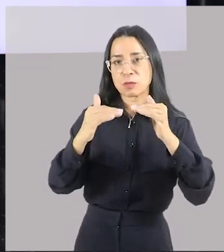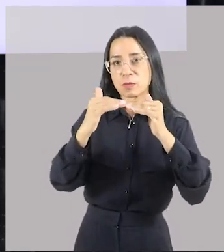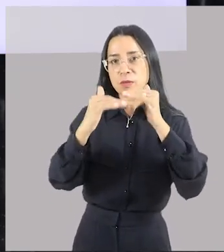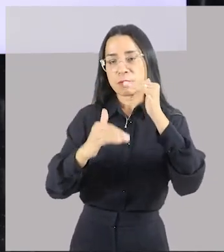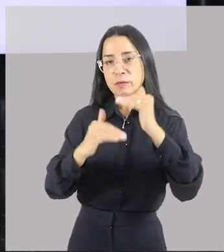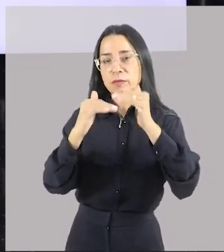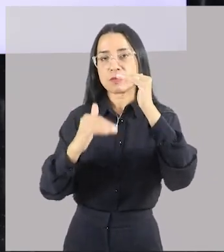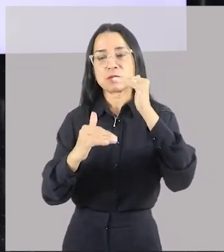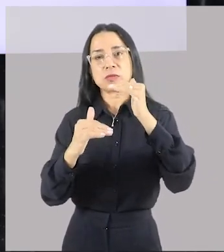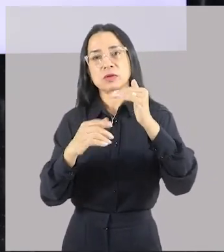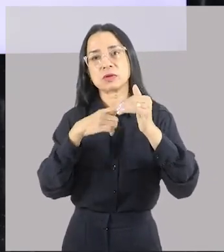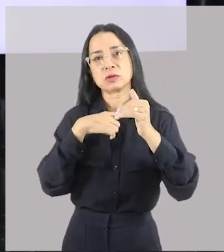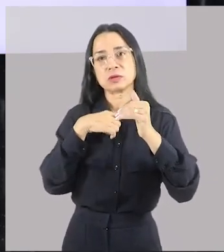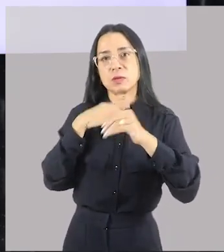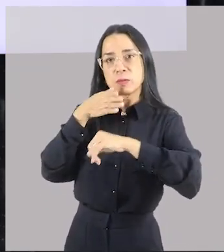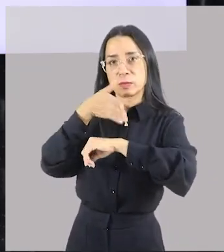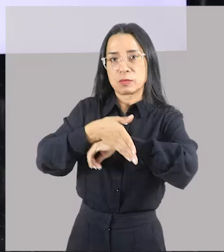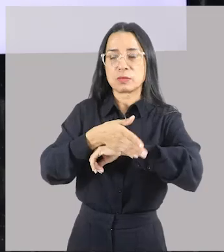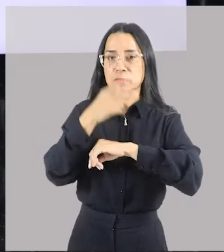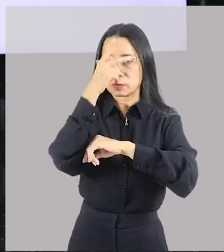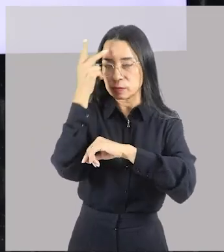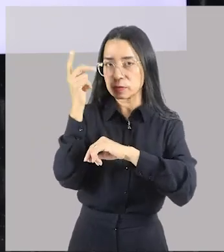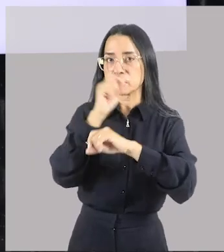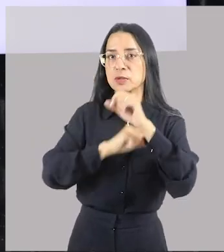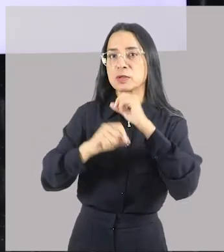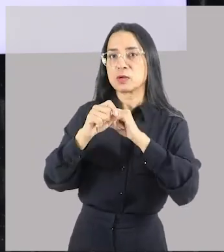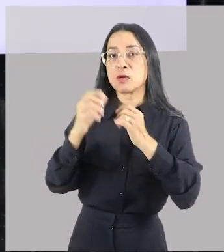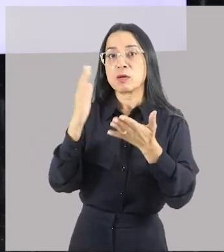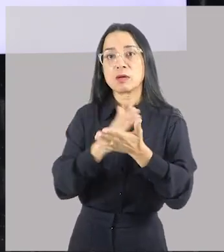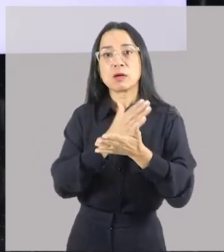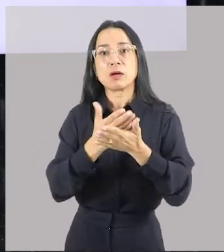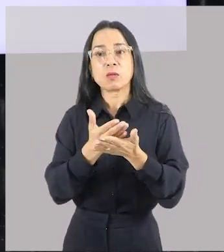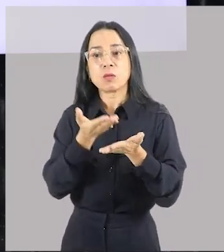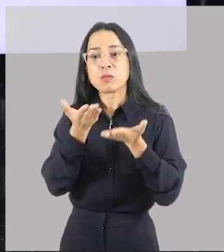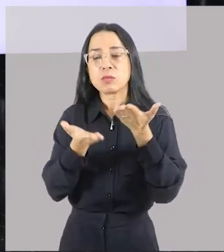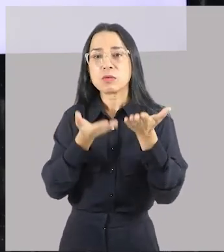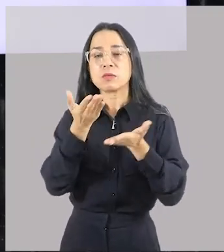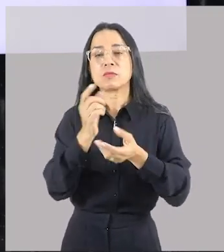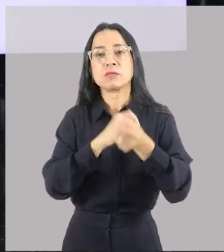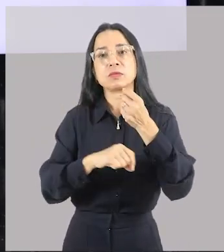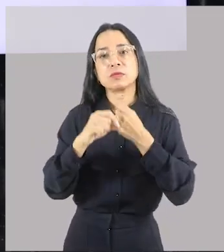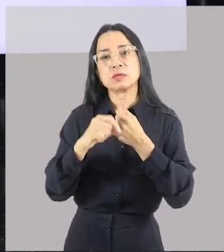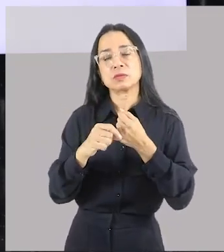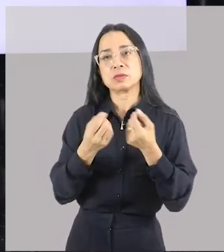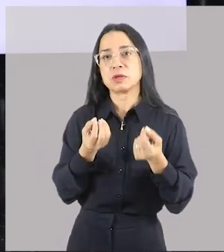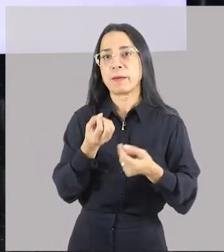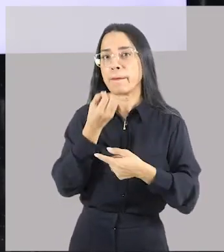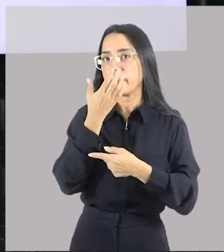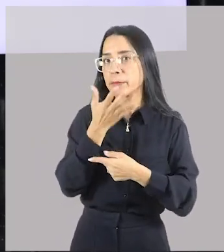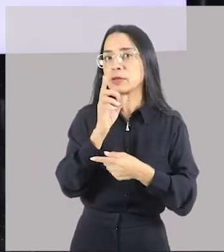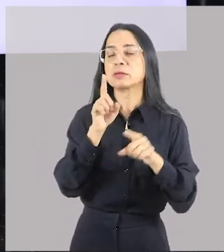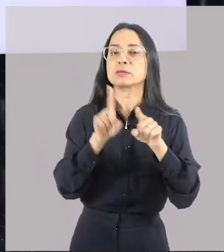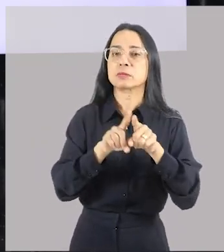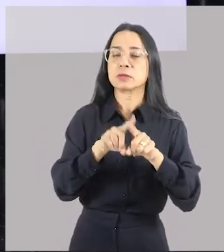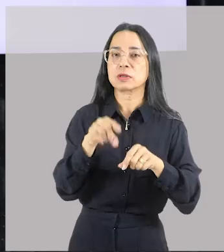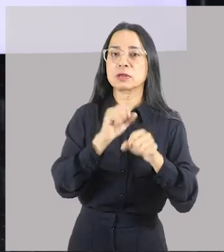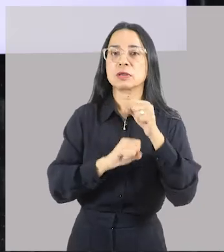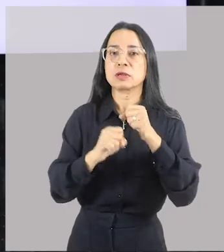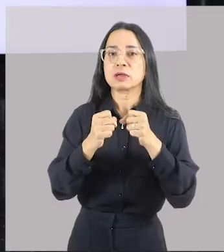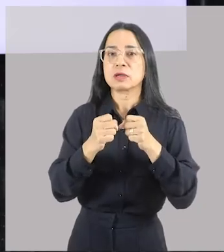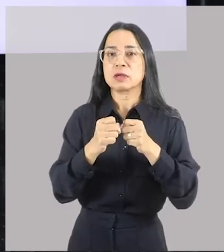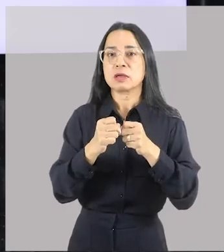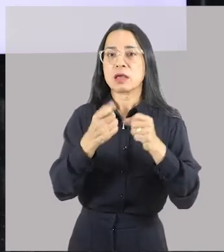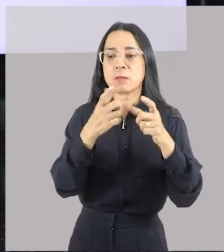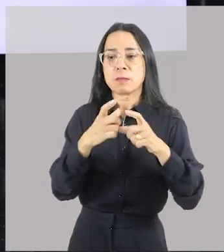impacta também no acesso das pessoas a determinados serviços e determinados bens, acaba que grande parte